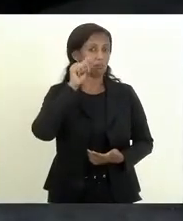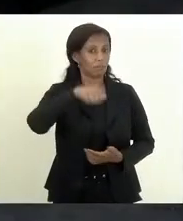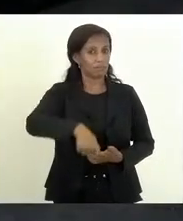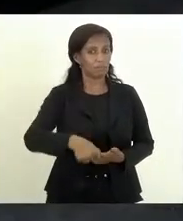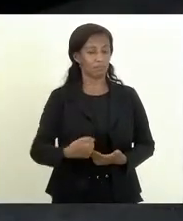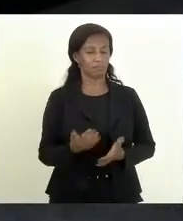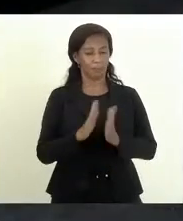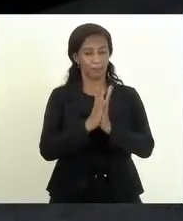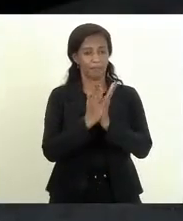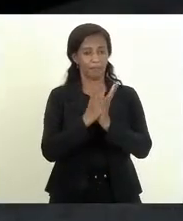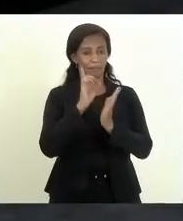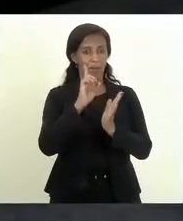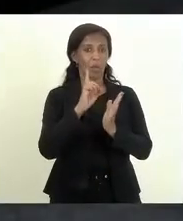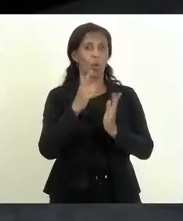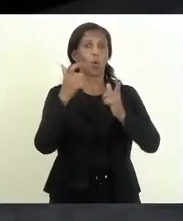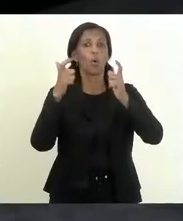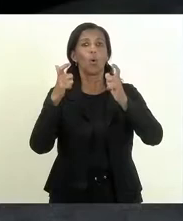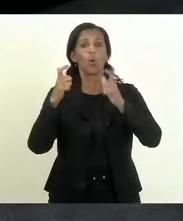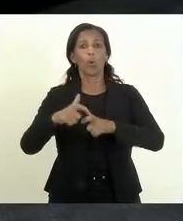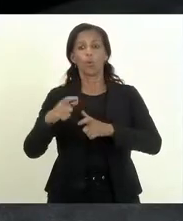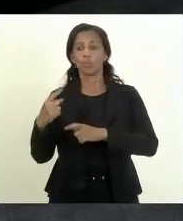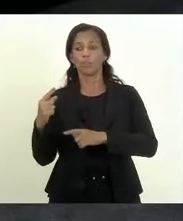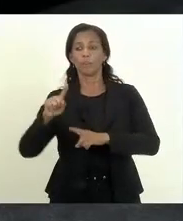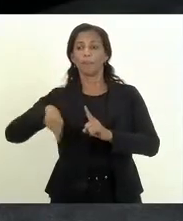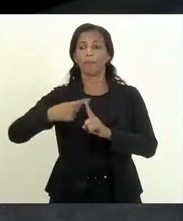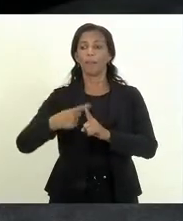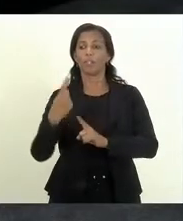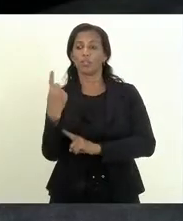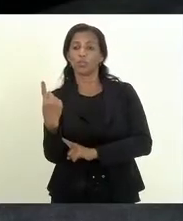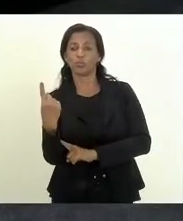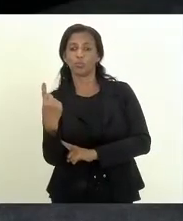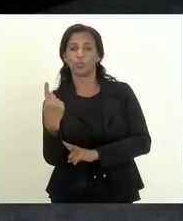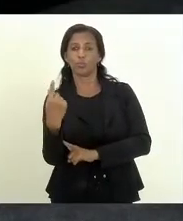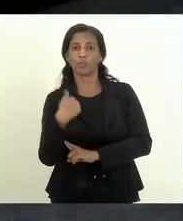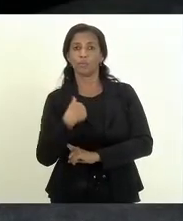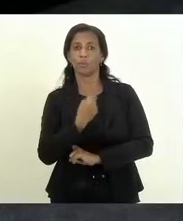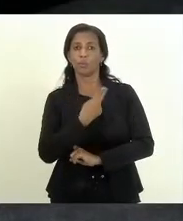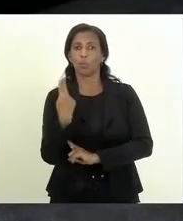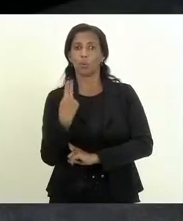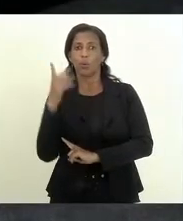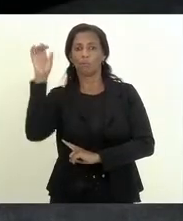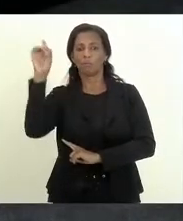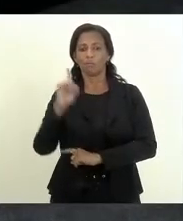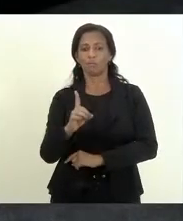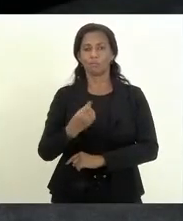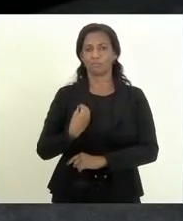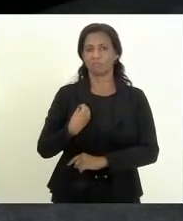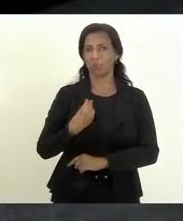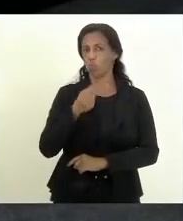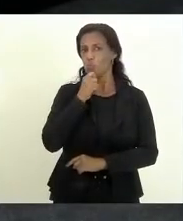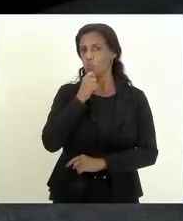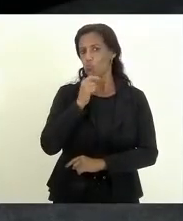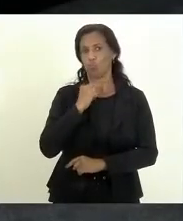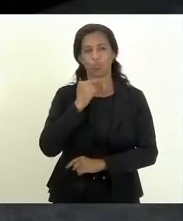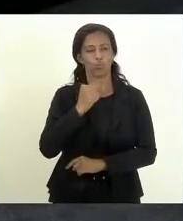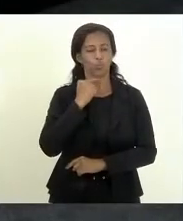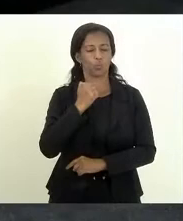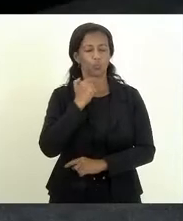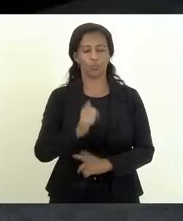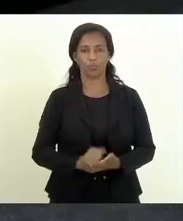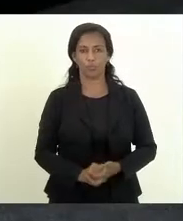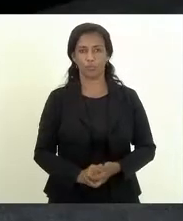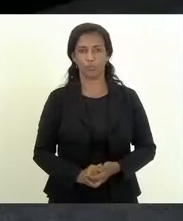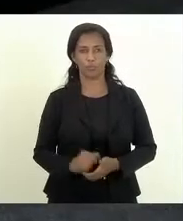frase da Bíblia, que onde tiver mais de um em meu nome, eu estarei presente. Então, eu não tenho a menor dúvida que